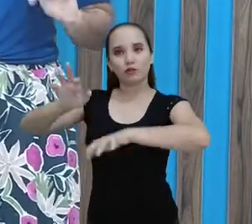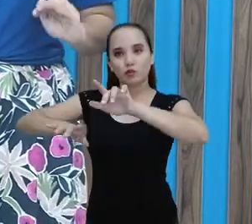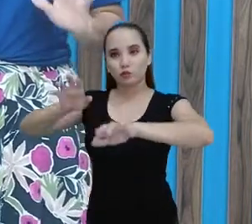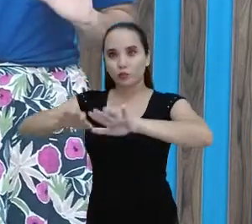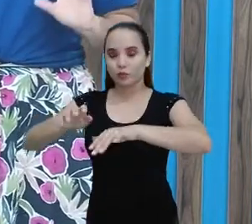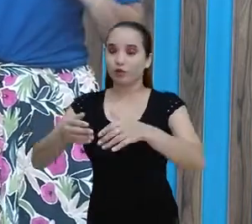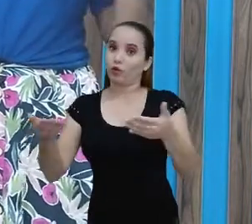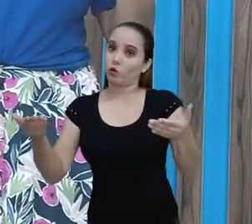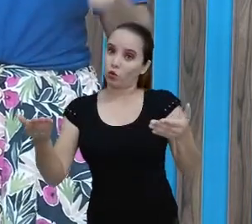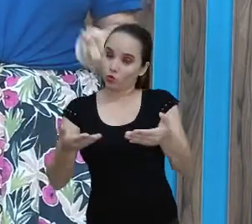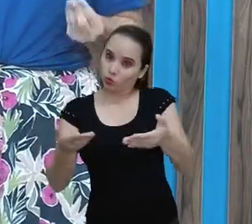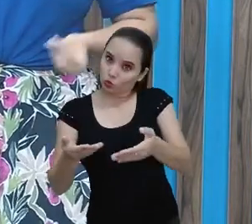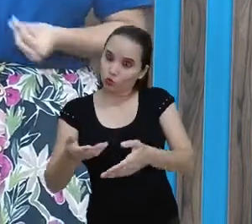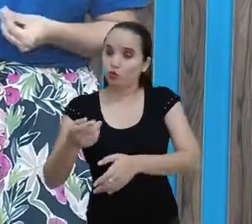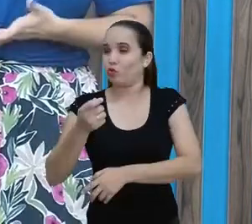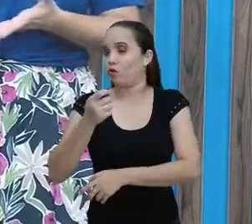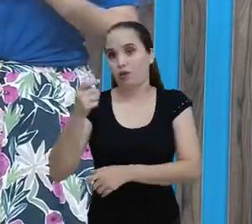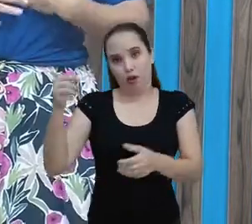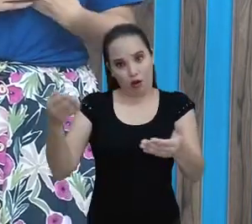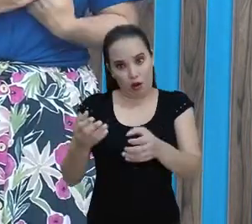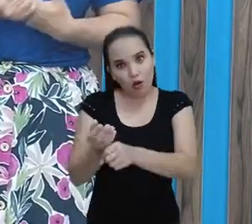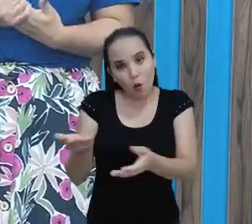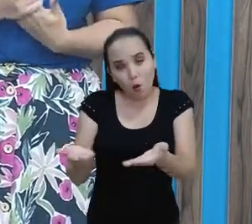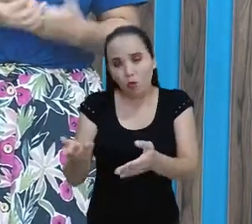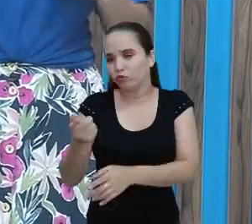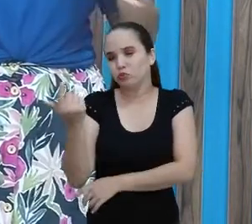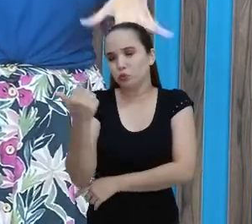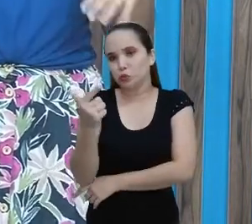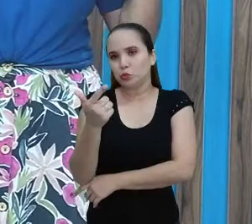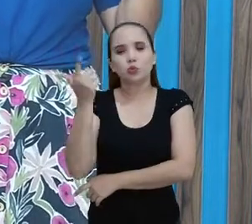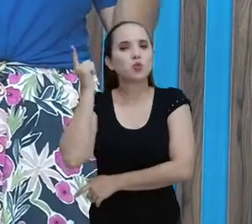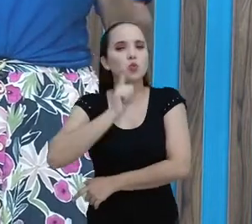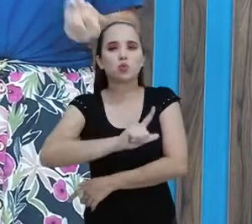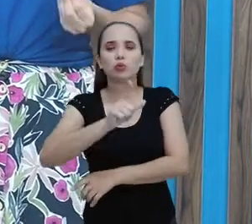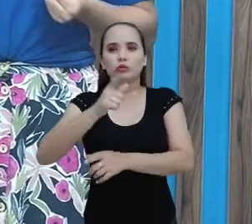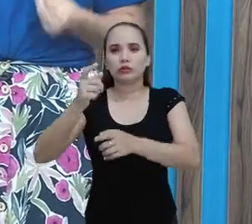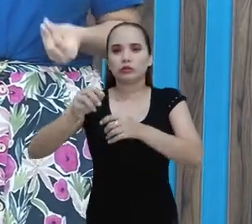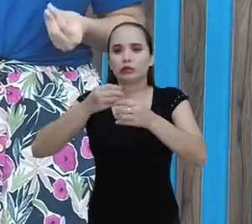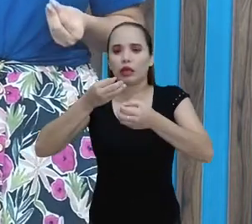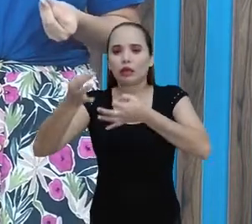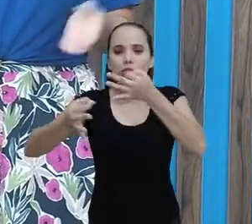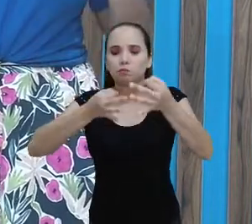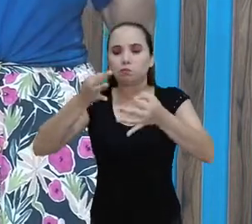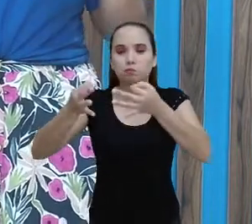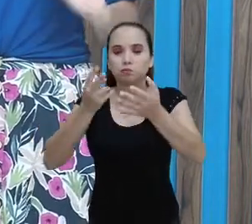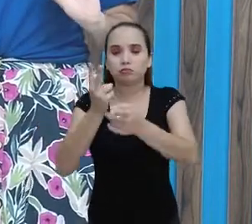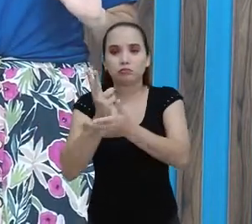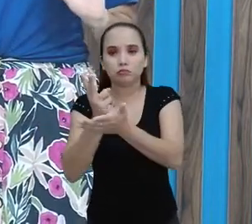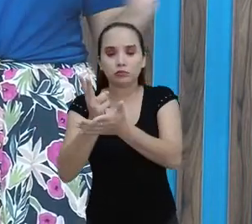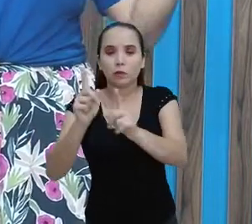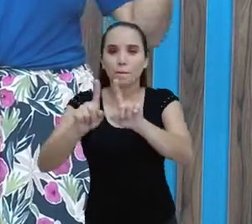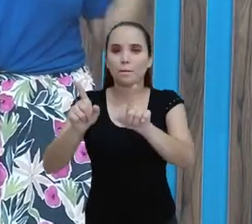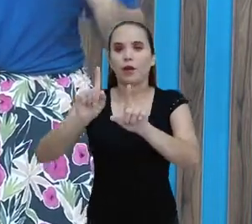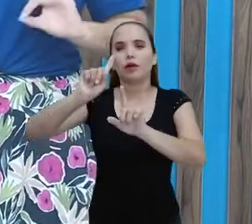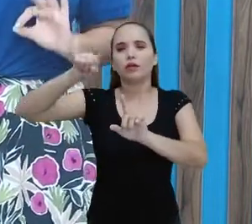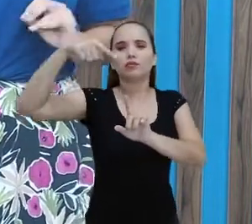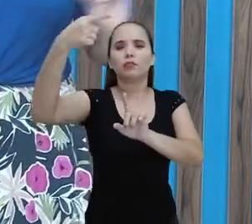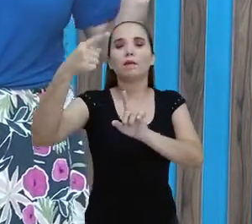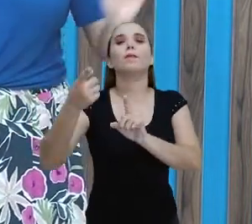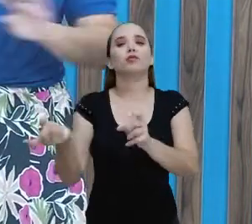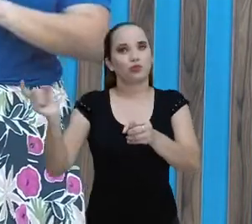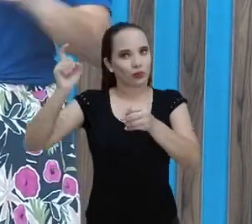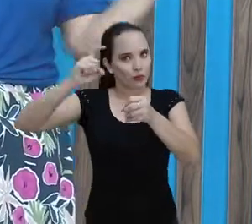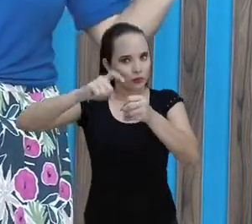está funcionando novamente esse ano, porque alguns de vocês ainda precisam ser enturmados. Mas em breve a gente volta com